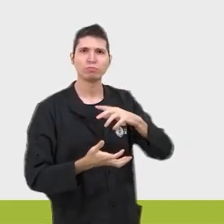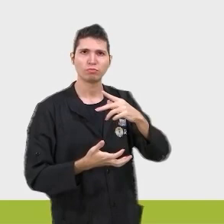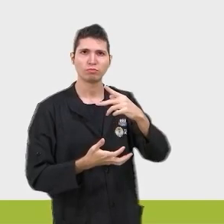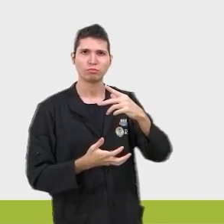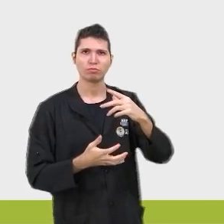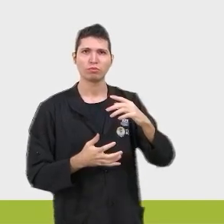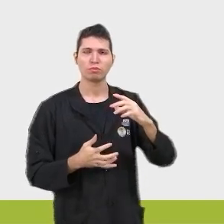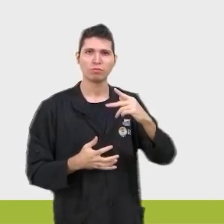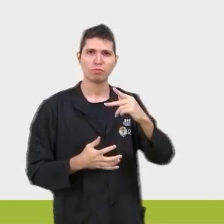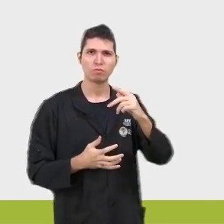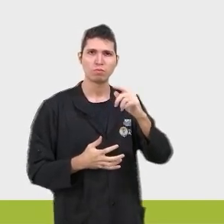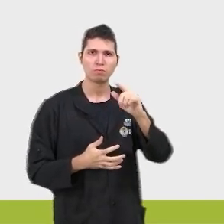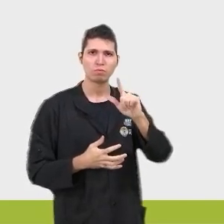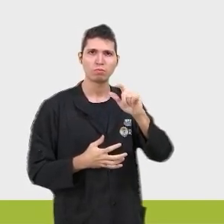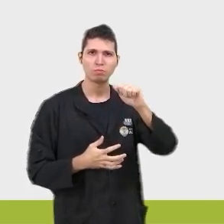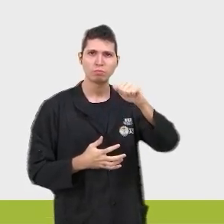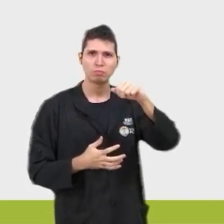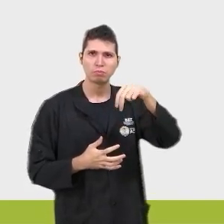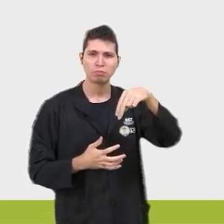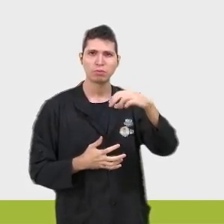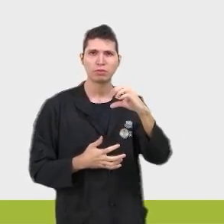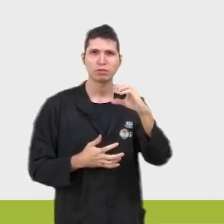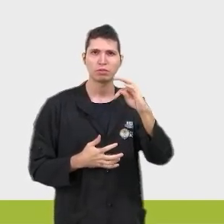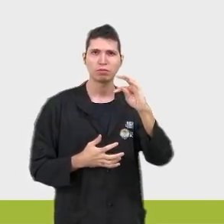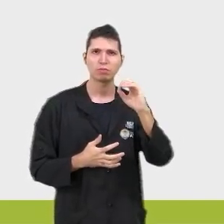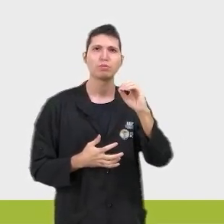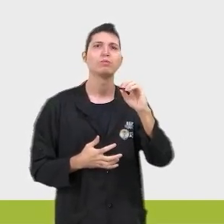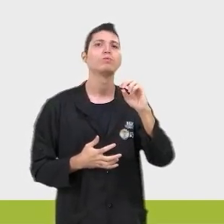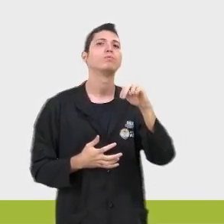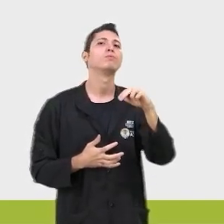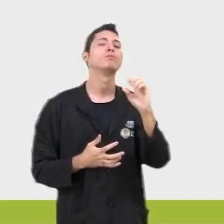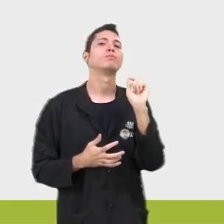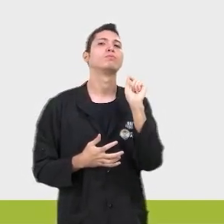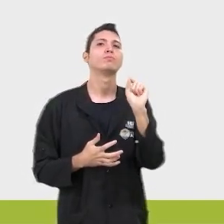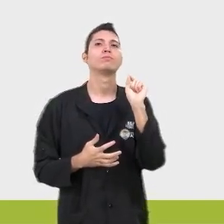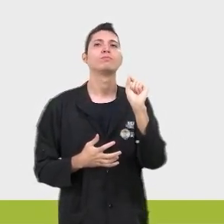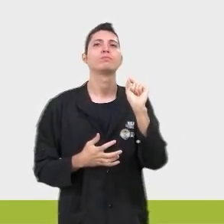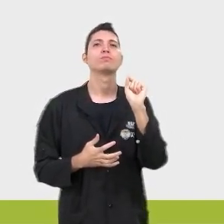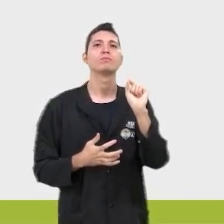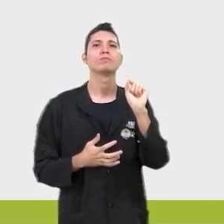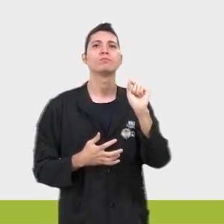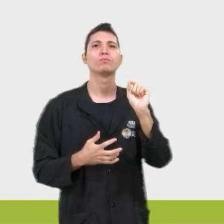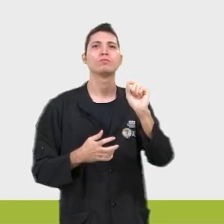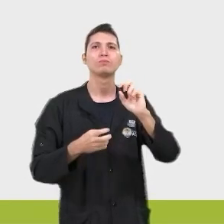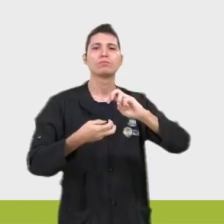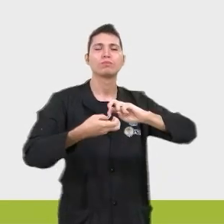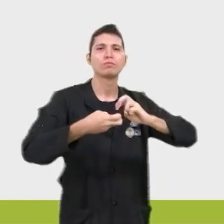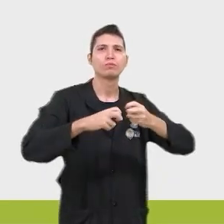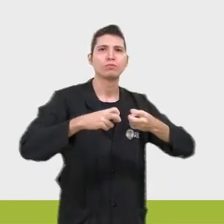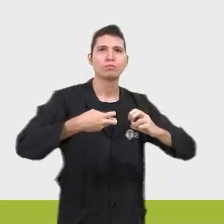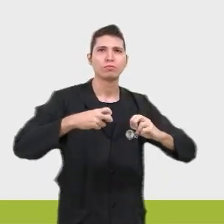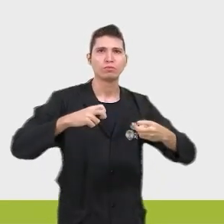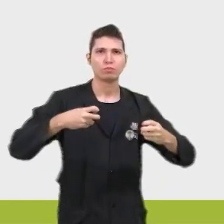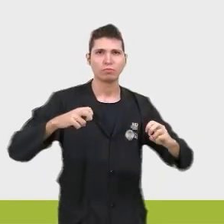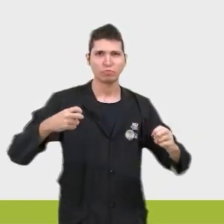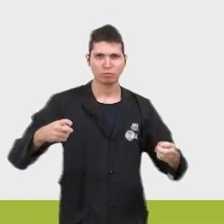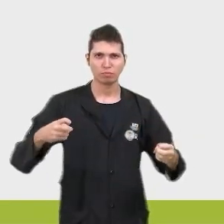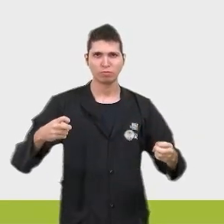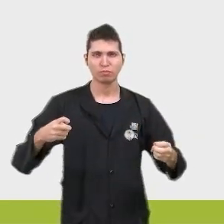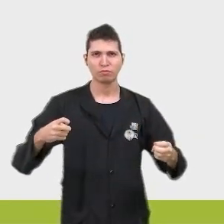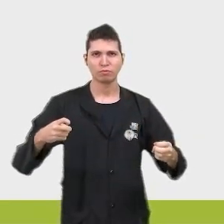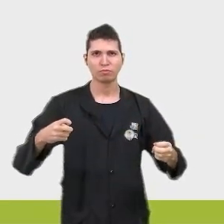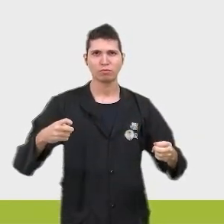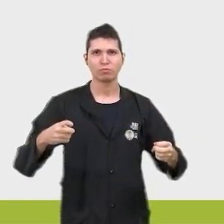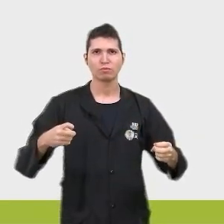plânctons, lembrem, são seres que estão produzindo, dentre eles, são seres que estão